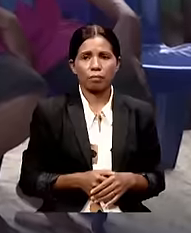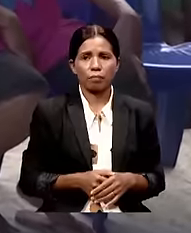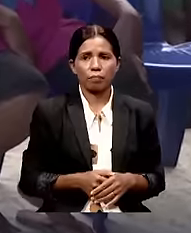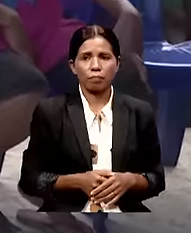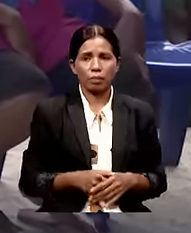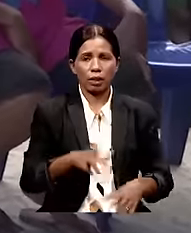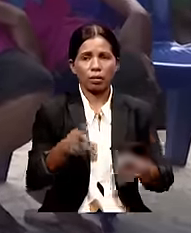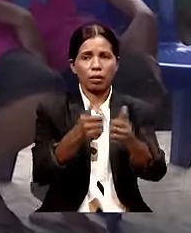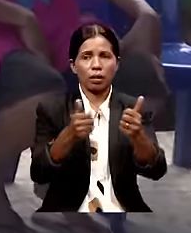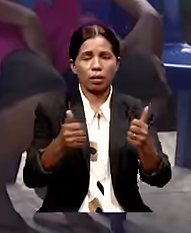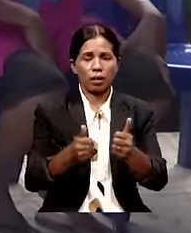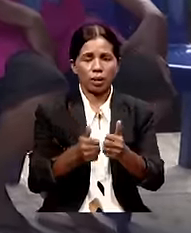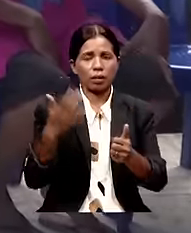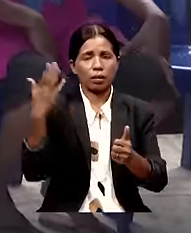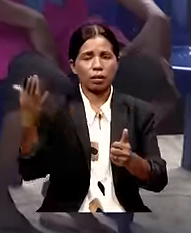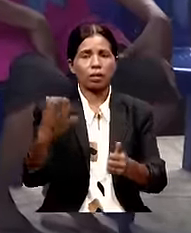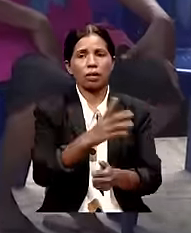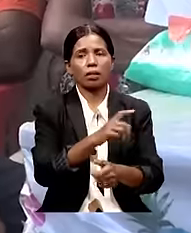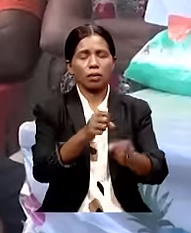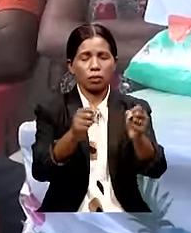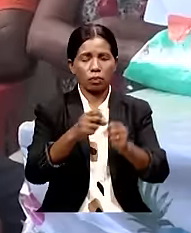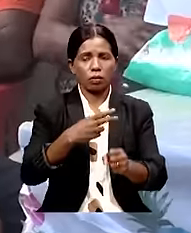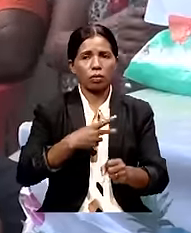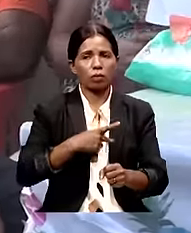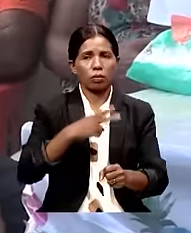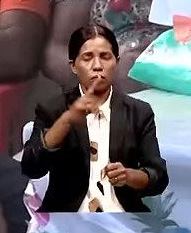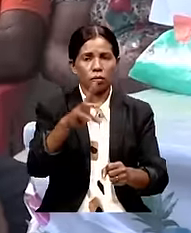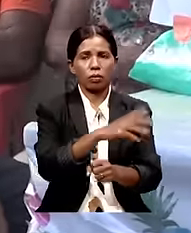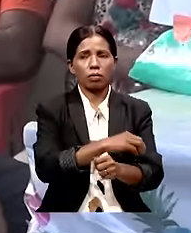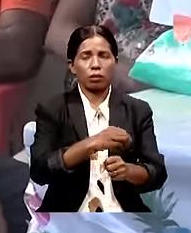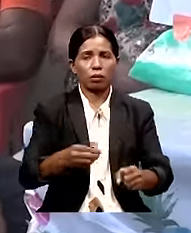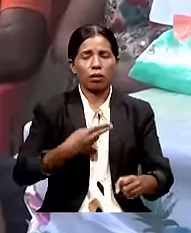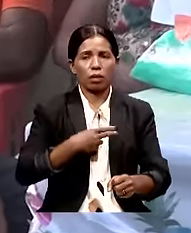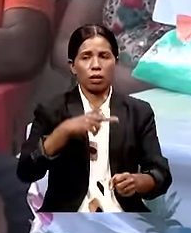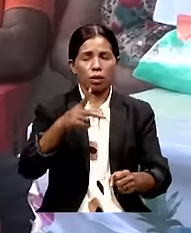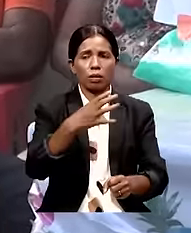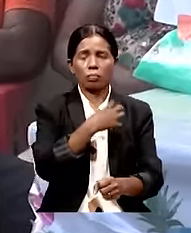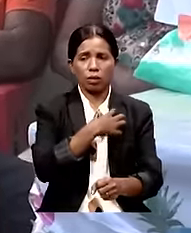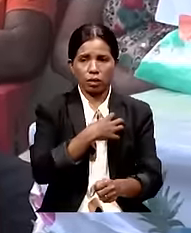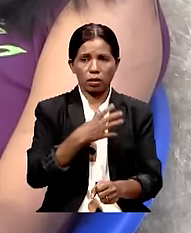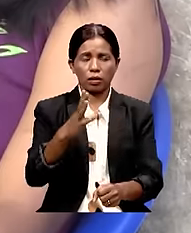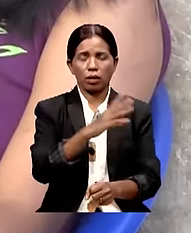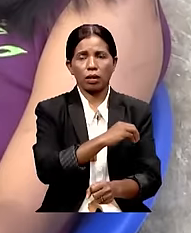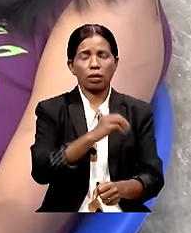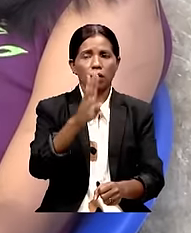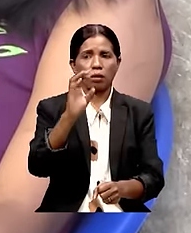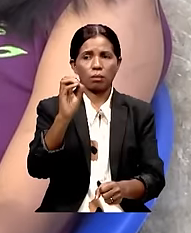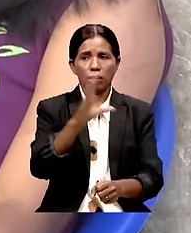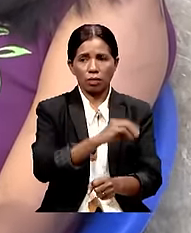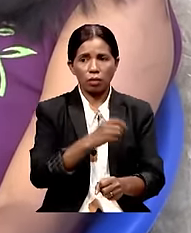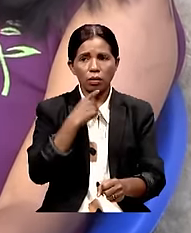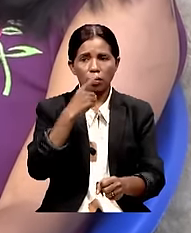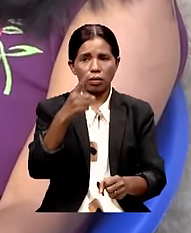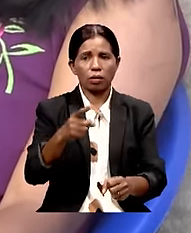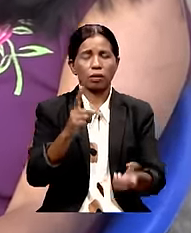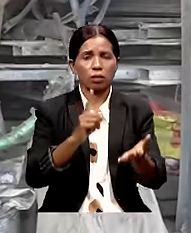Comunidade aldeia Tocobaru 2, suku Kuluhung, lamenta ho atitude okno polícia bo balo nia atuação. Nebe